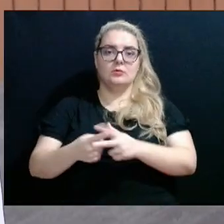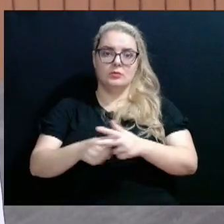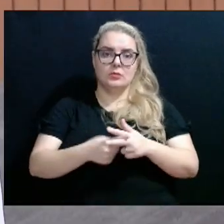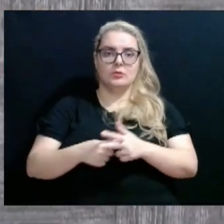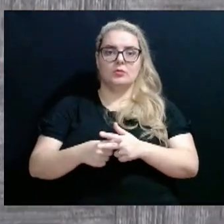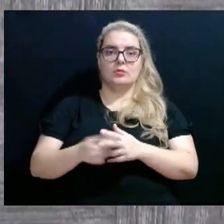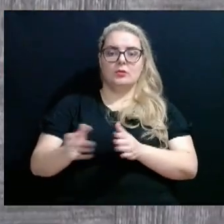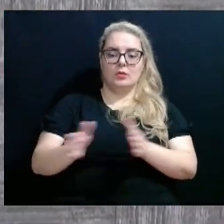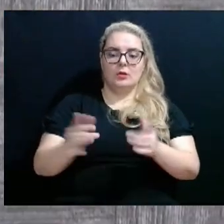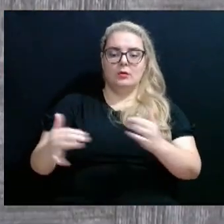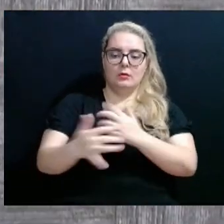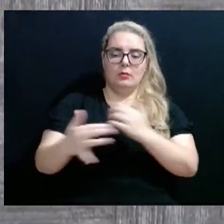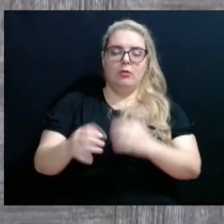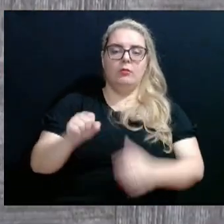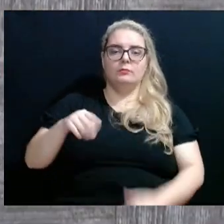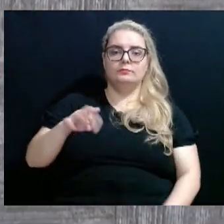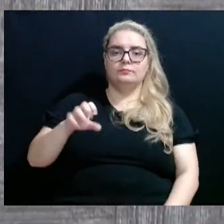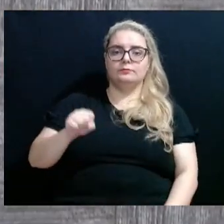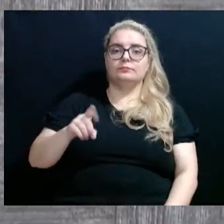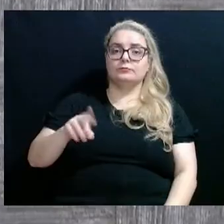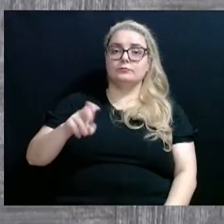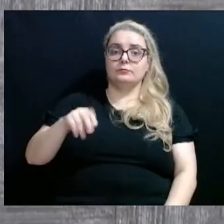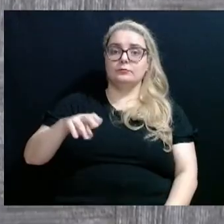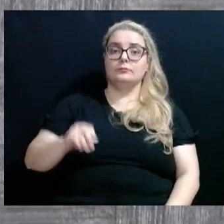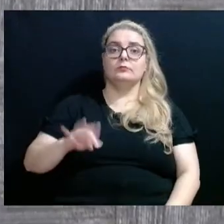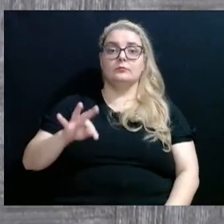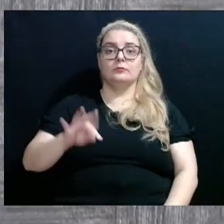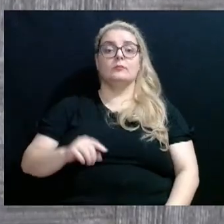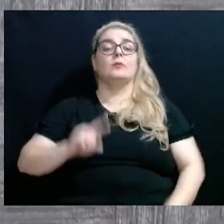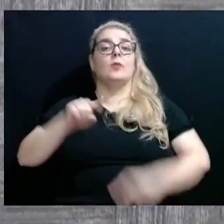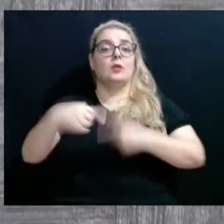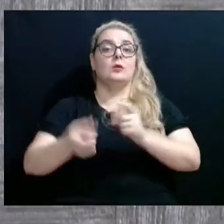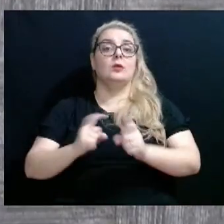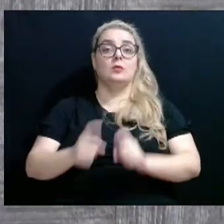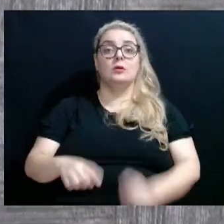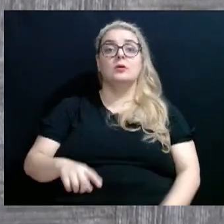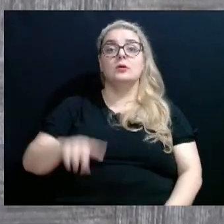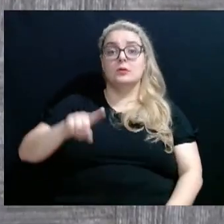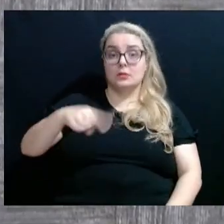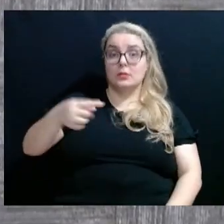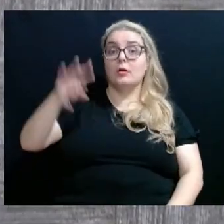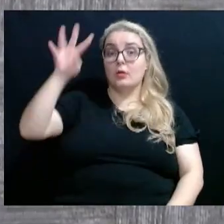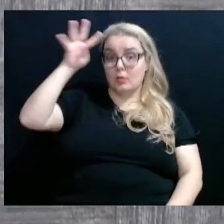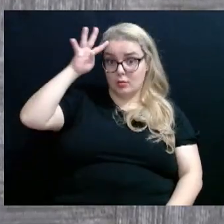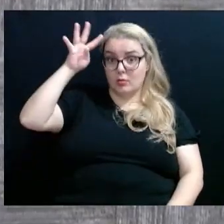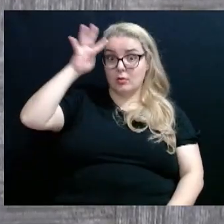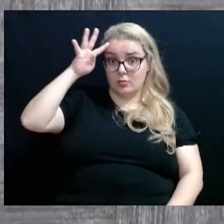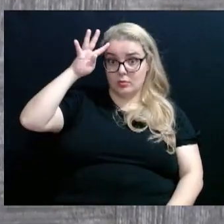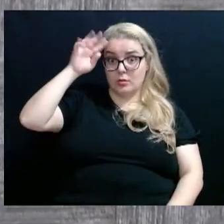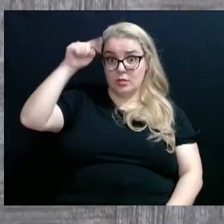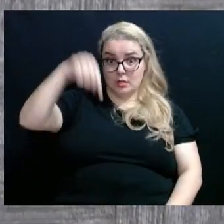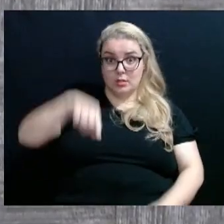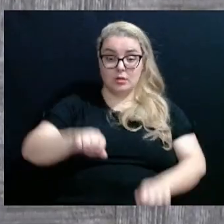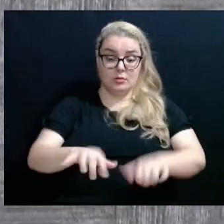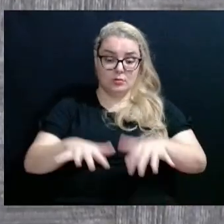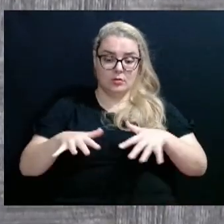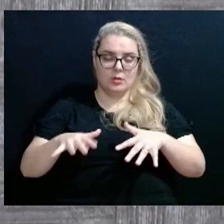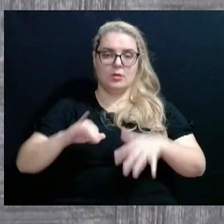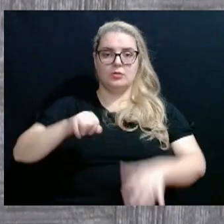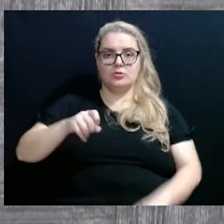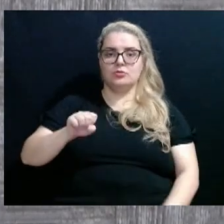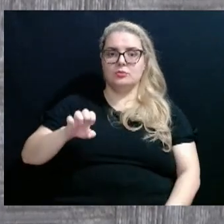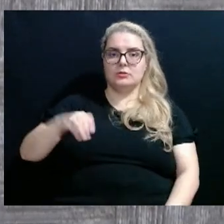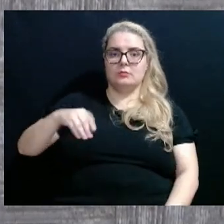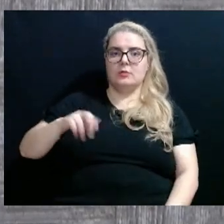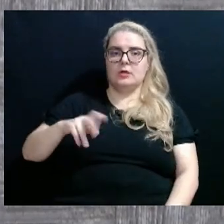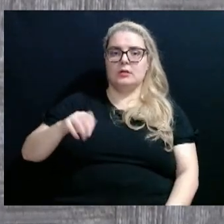da Santos Dumont. Bom, e a próxima reunião ordinária será realizada na próxima quarta-feira, aqui mesmo no plenário José Maria